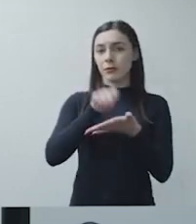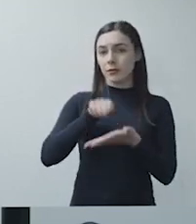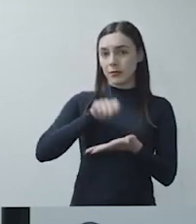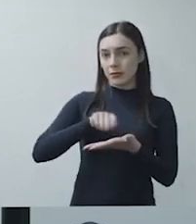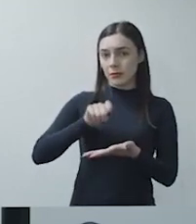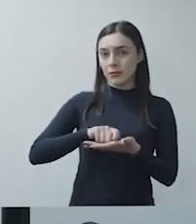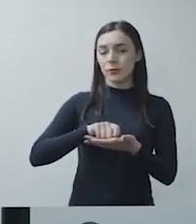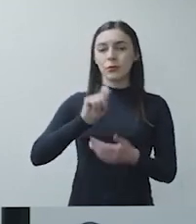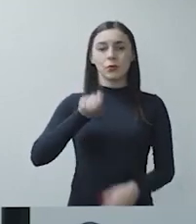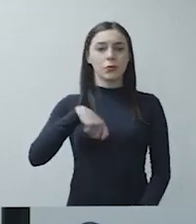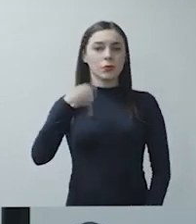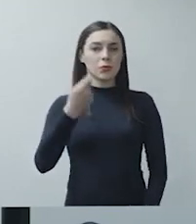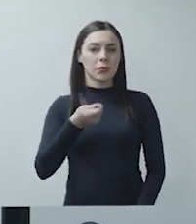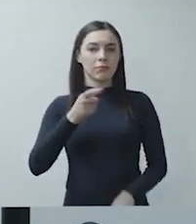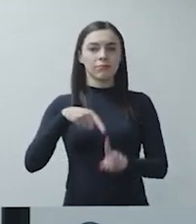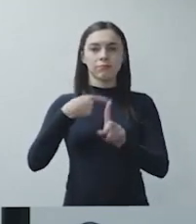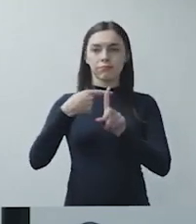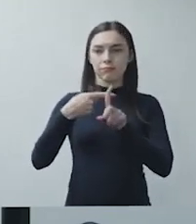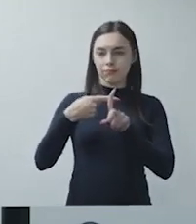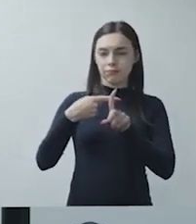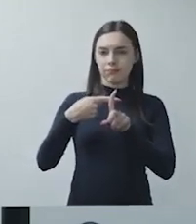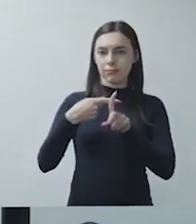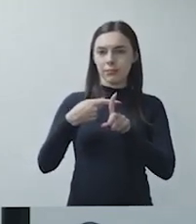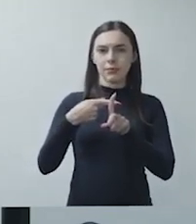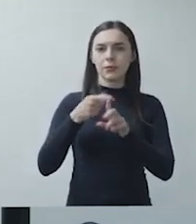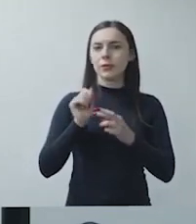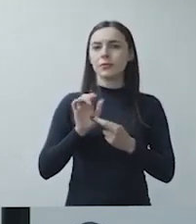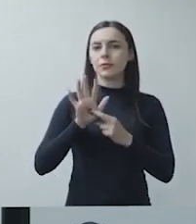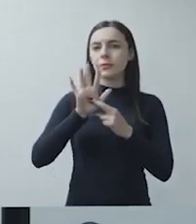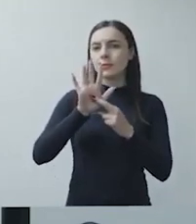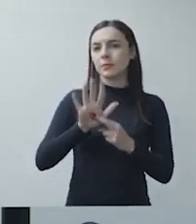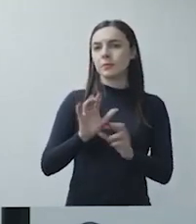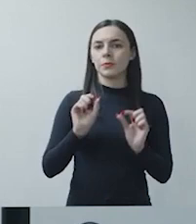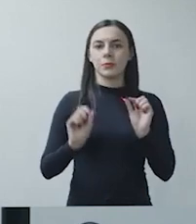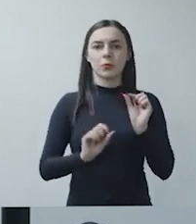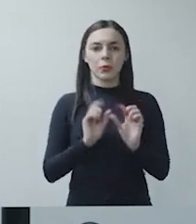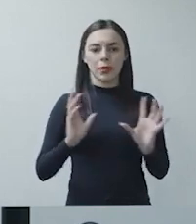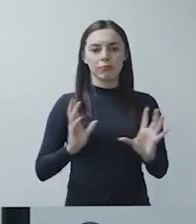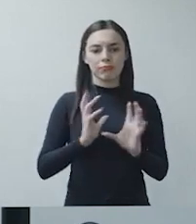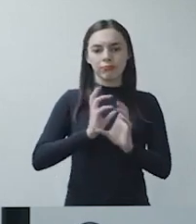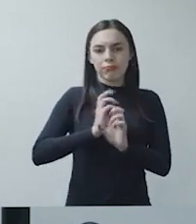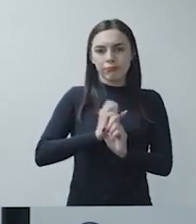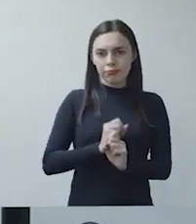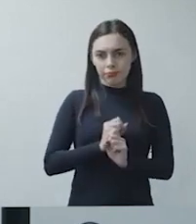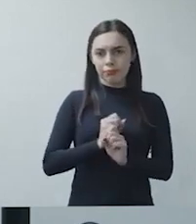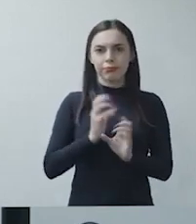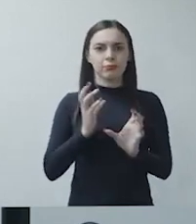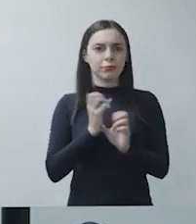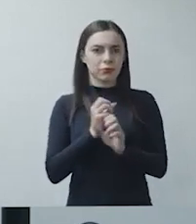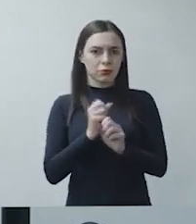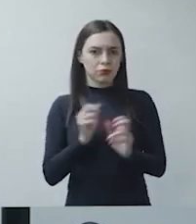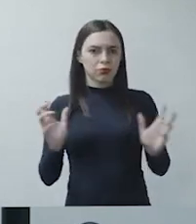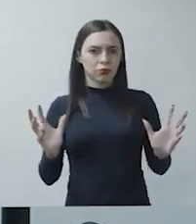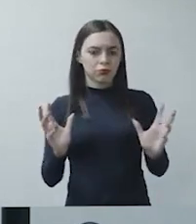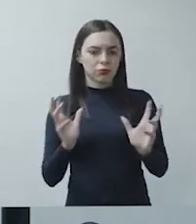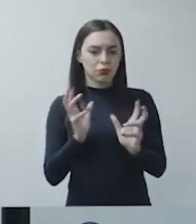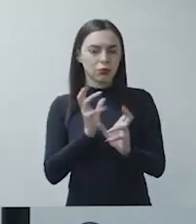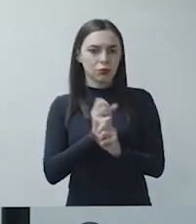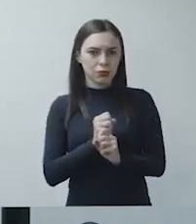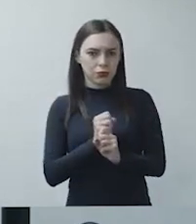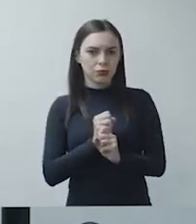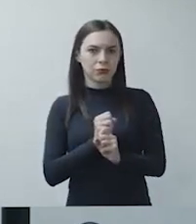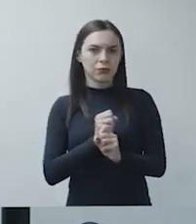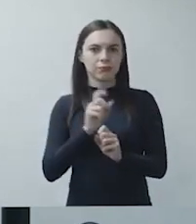o sinal, que é o símbolo do mais, que representa a contagem, juntar, né?